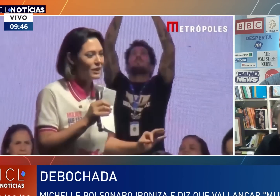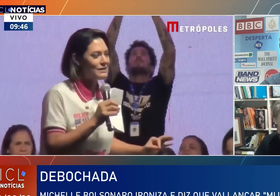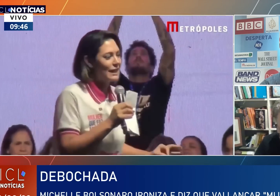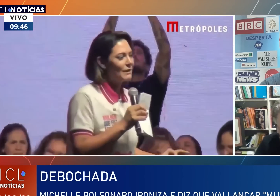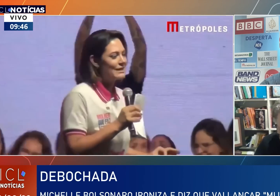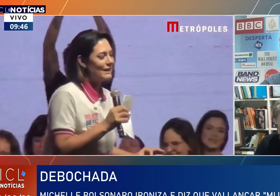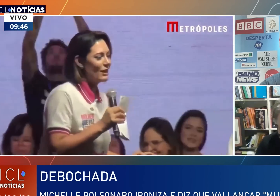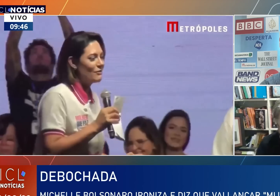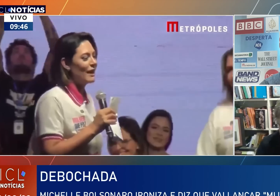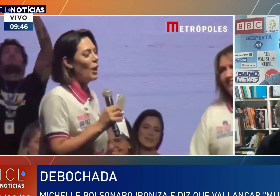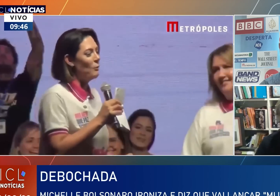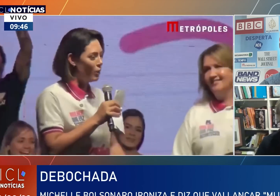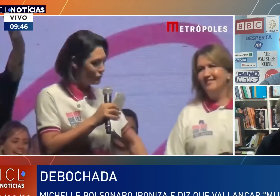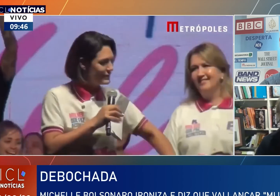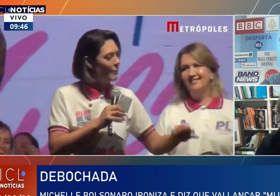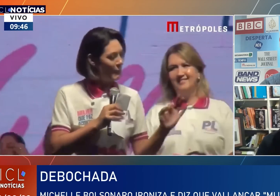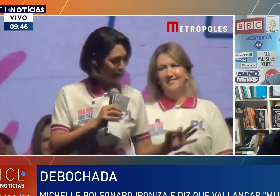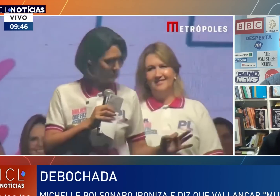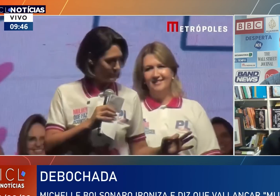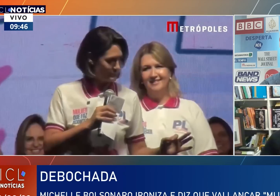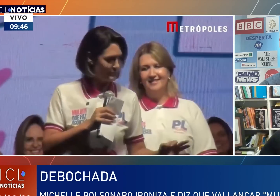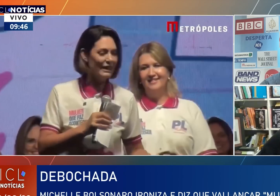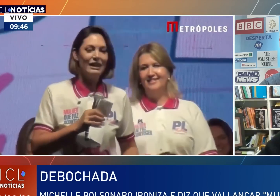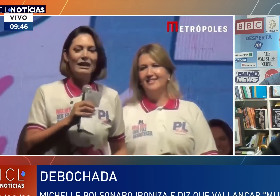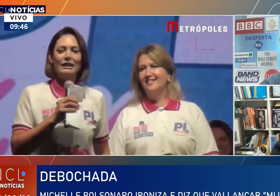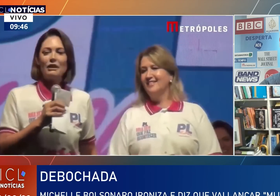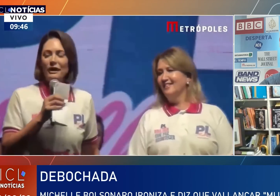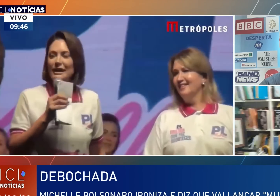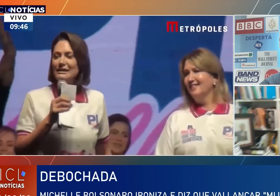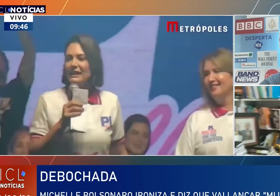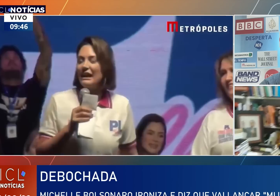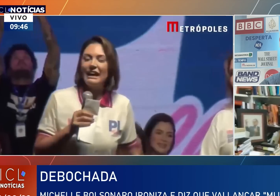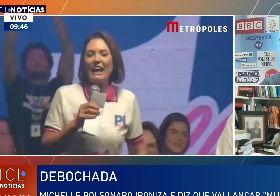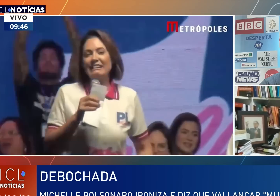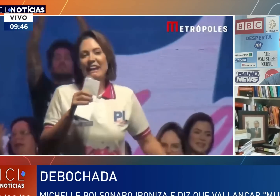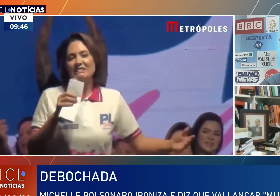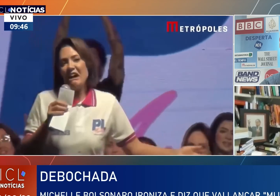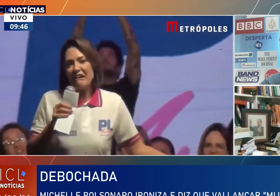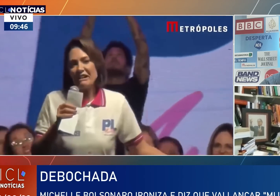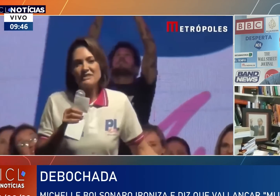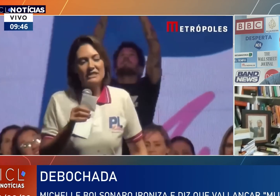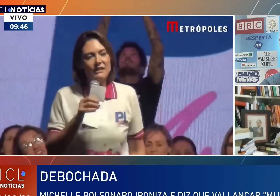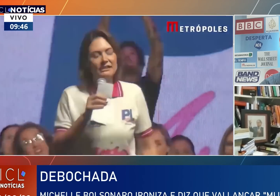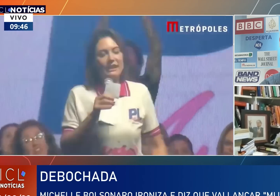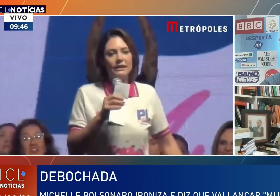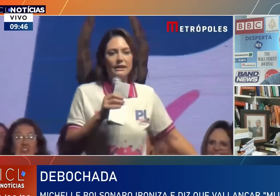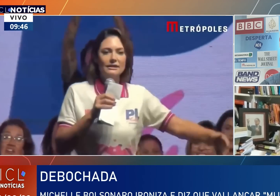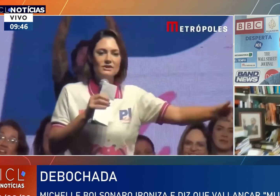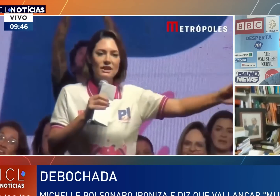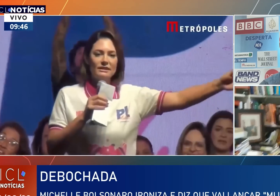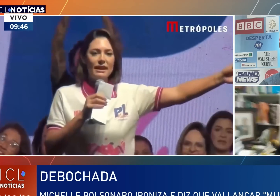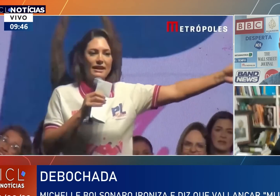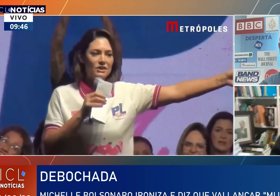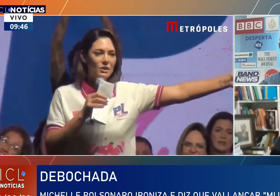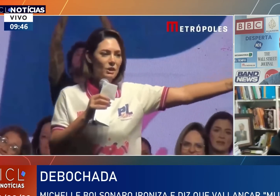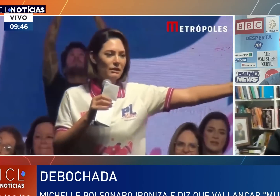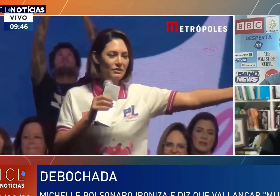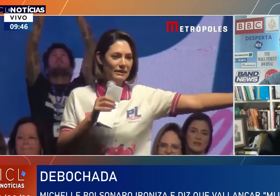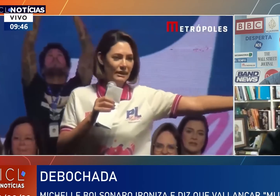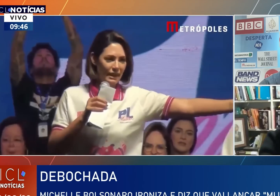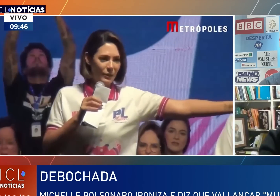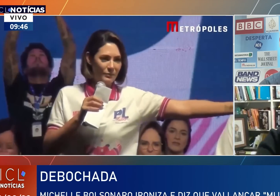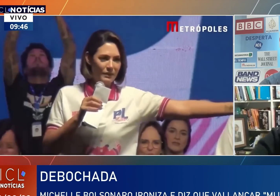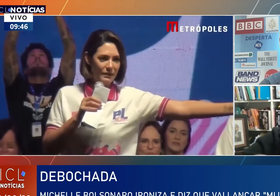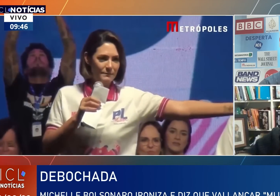Michelle, porque é evidente, gente, ela é mulher evangélica, ela é uma mulher bonita, o que conta muito para o eleitorado brasileiro, né,